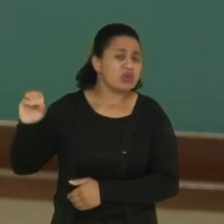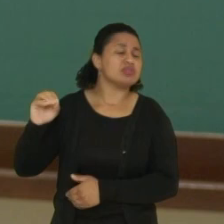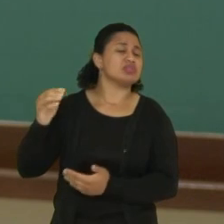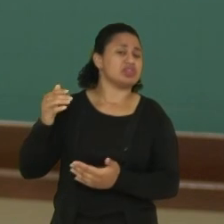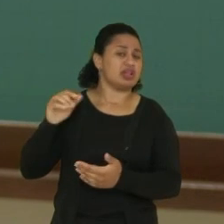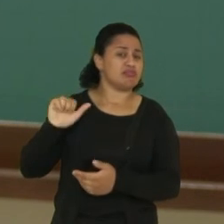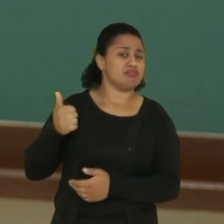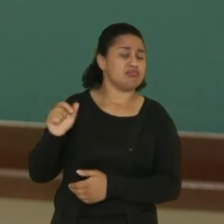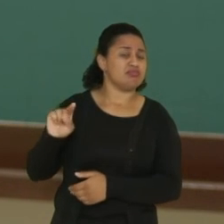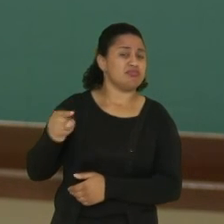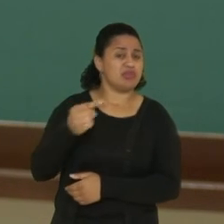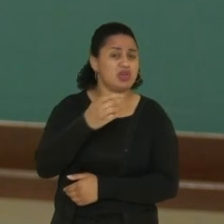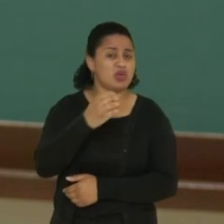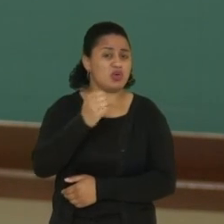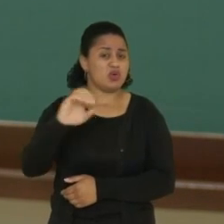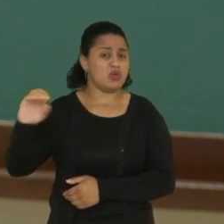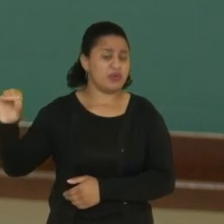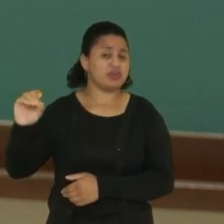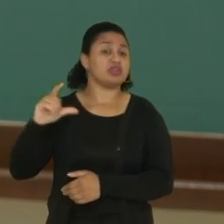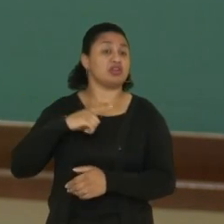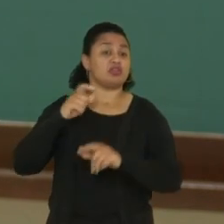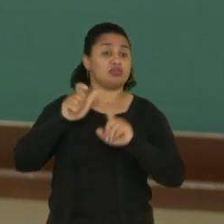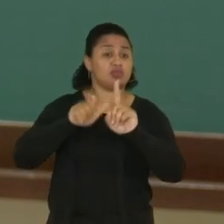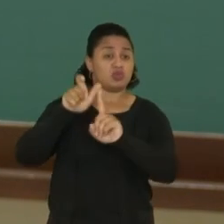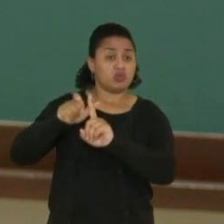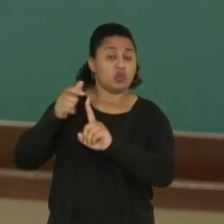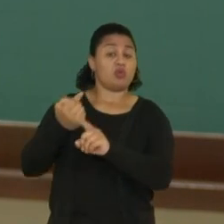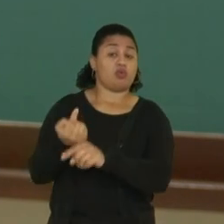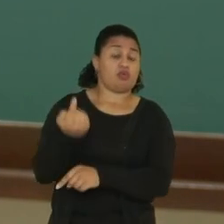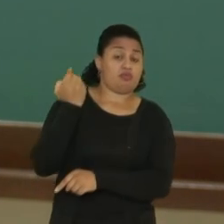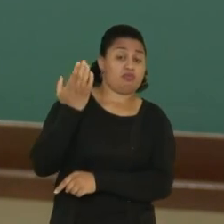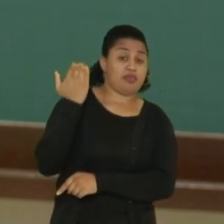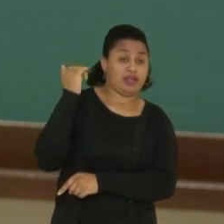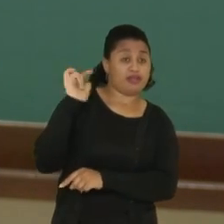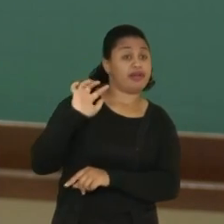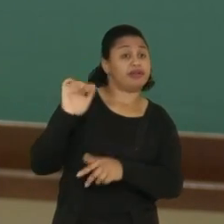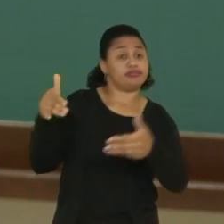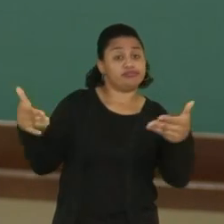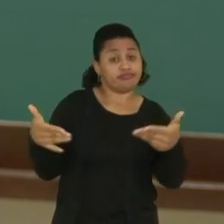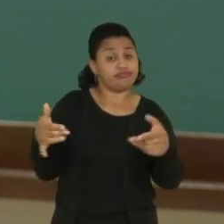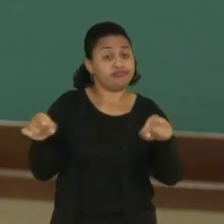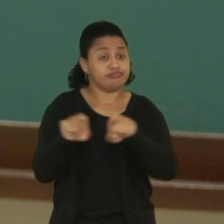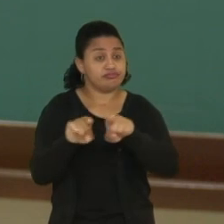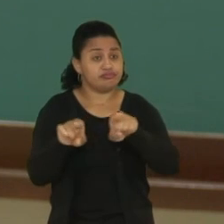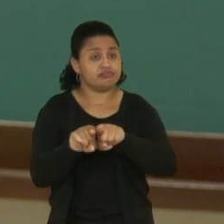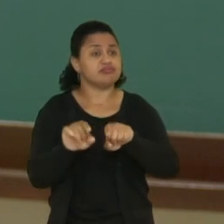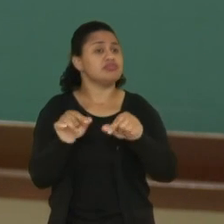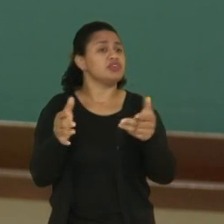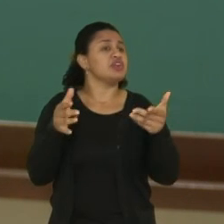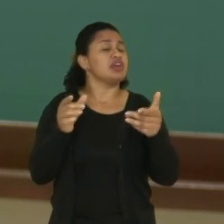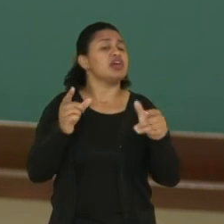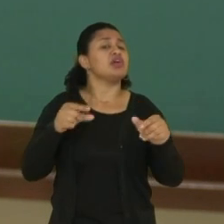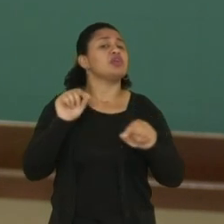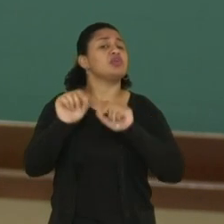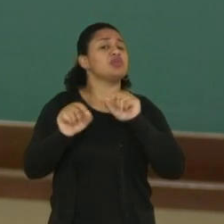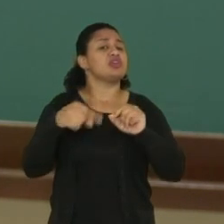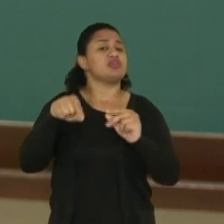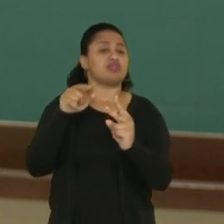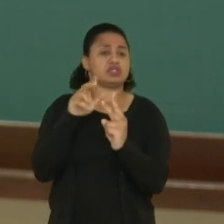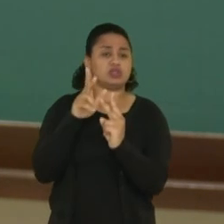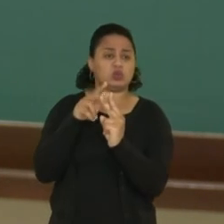1.800 personalidades, tanto do passado como do presente. O que eu quero? Quero que você,